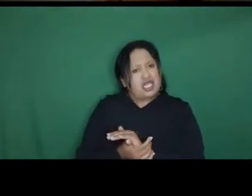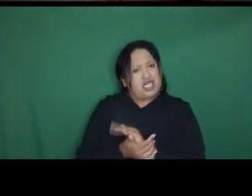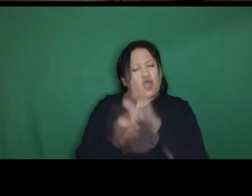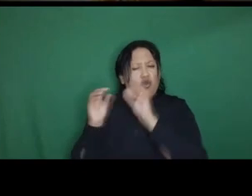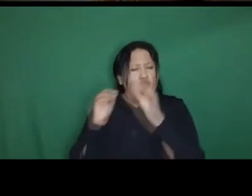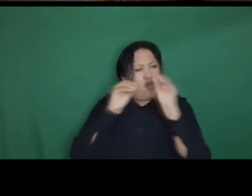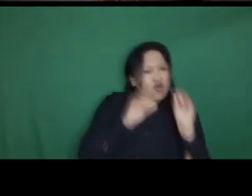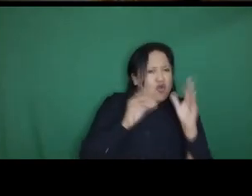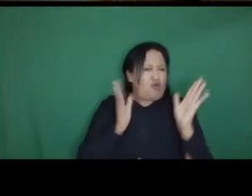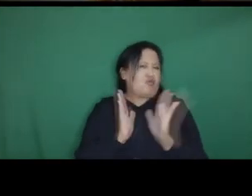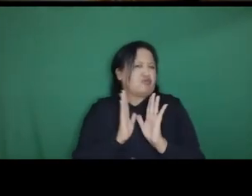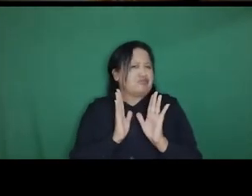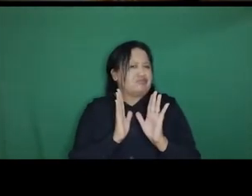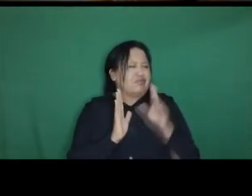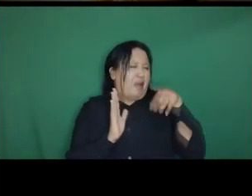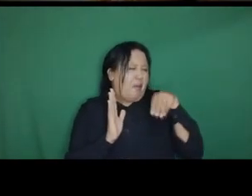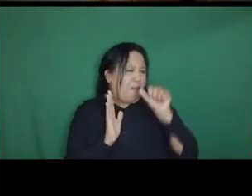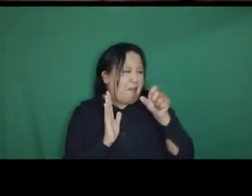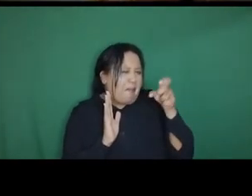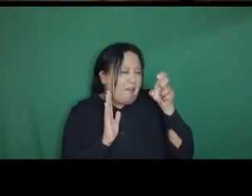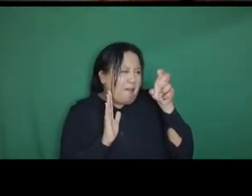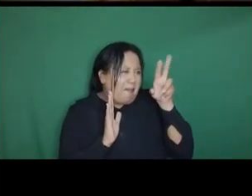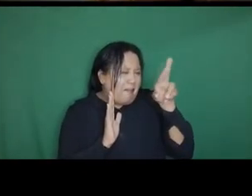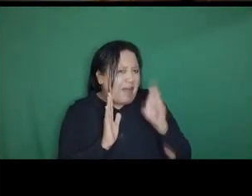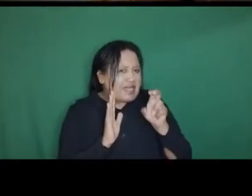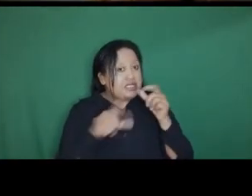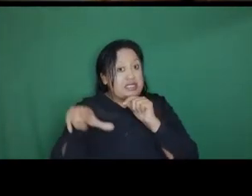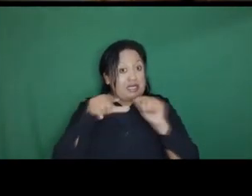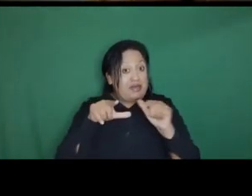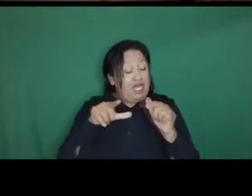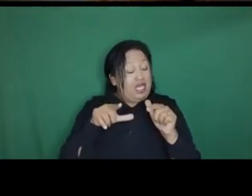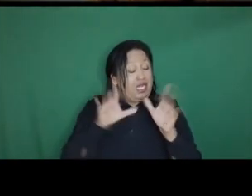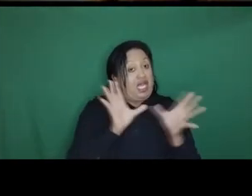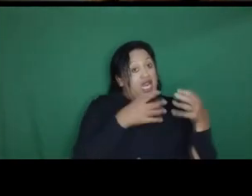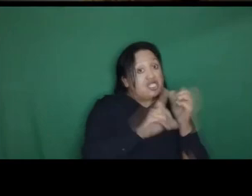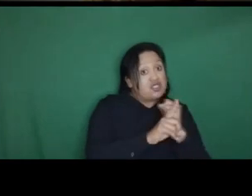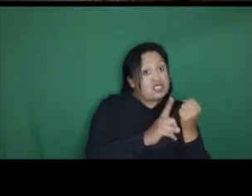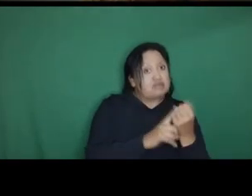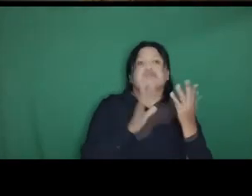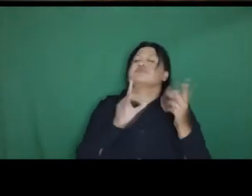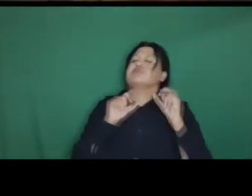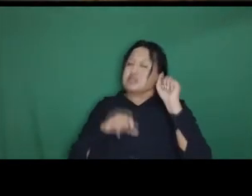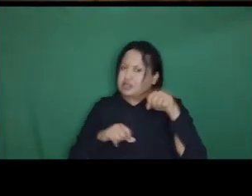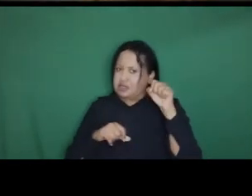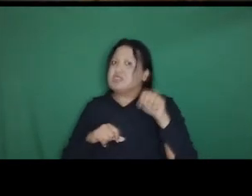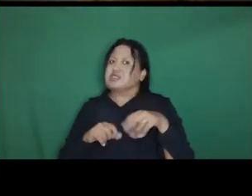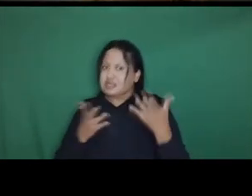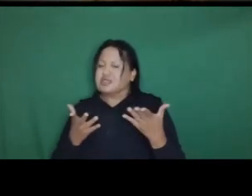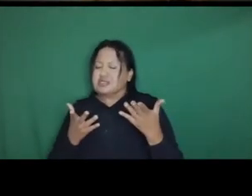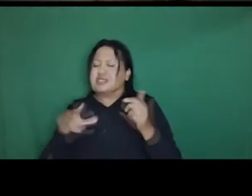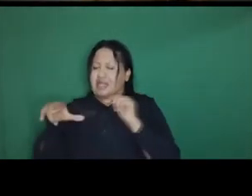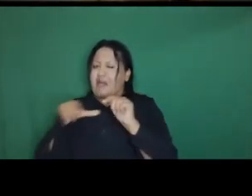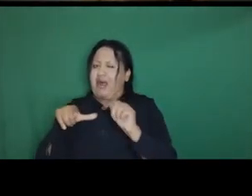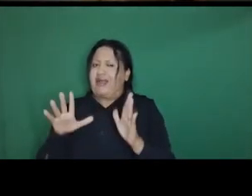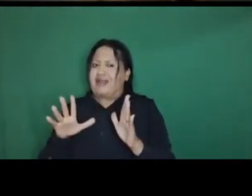Será que foi colocado assim Marques trabalha classe trabalha é Central na aula